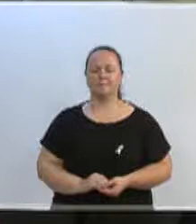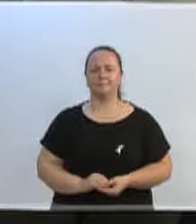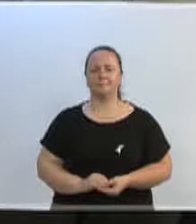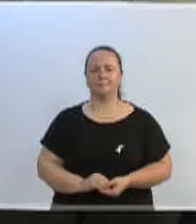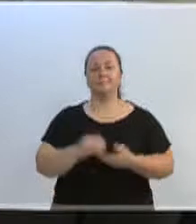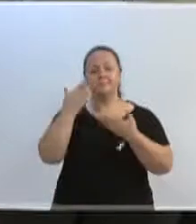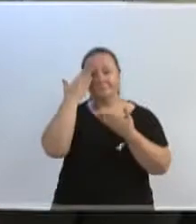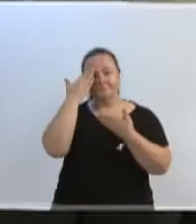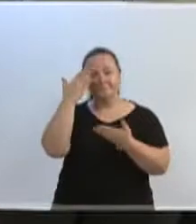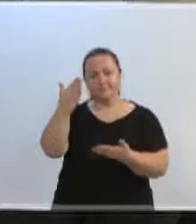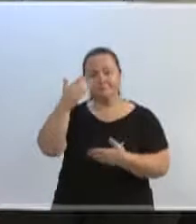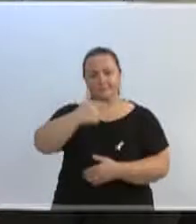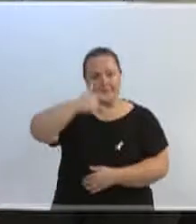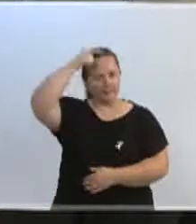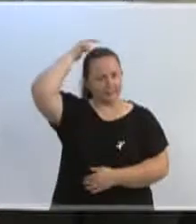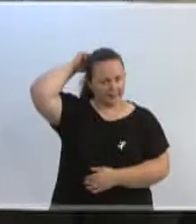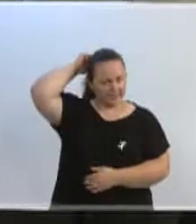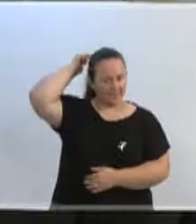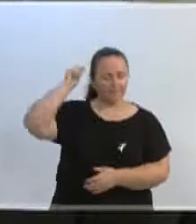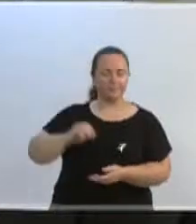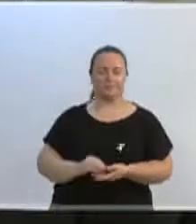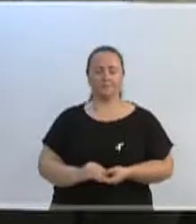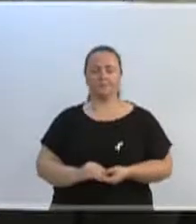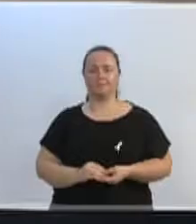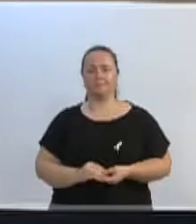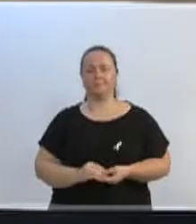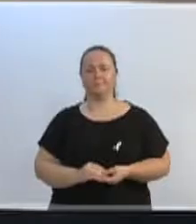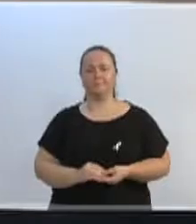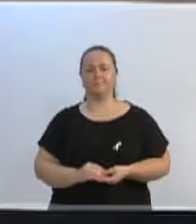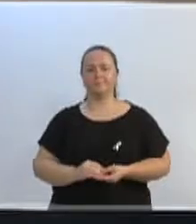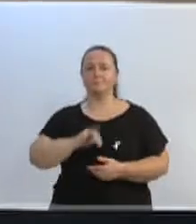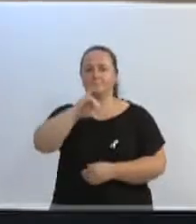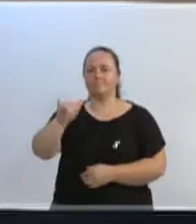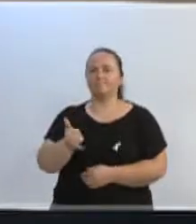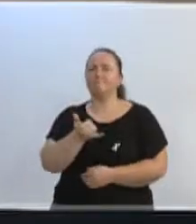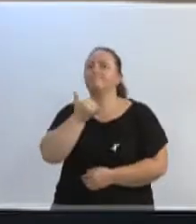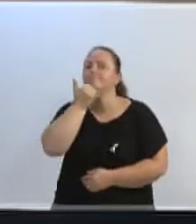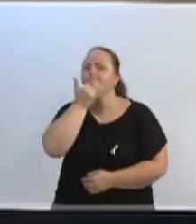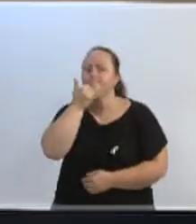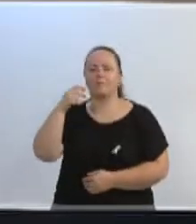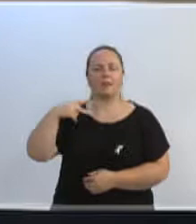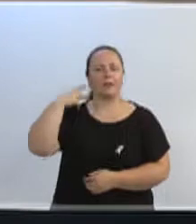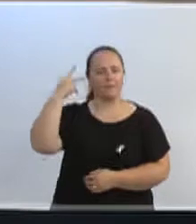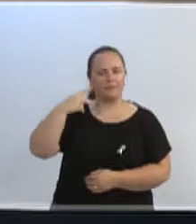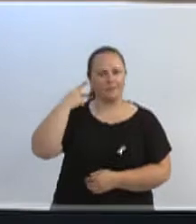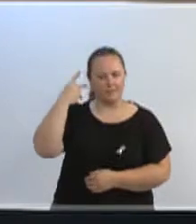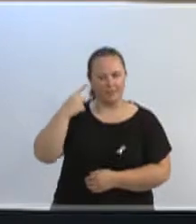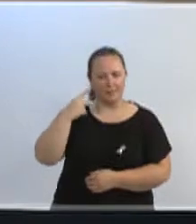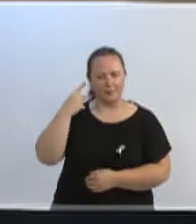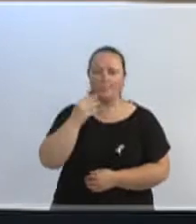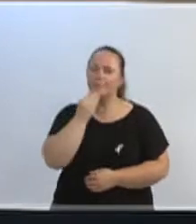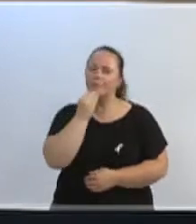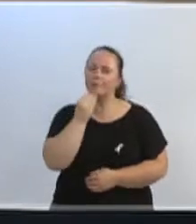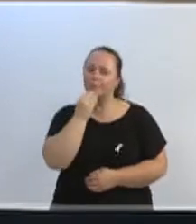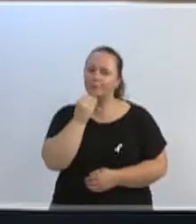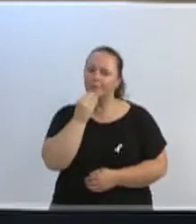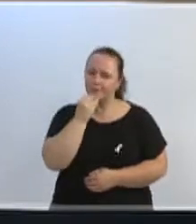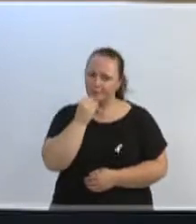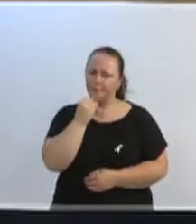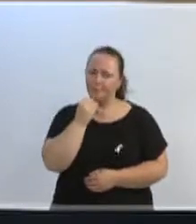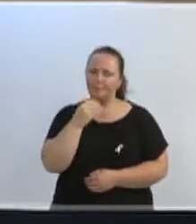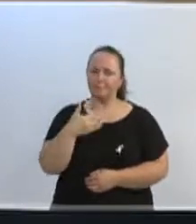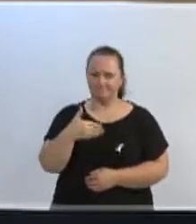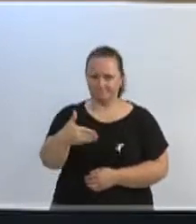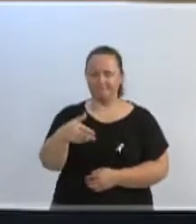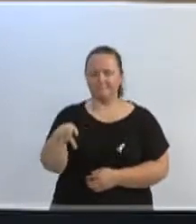Obrigado, vereador Adriano. Eu gostaria de justificar a ausência do vereador Bruno Cunha, professor Bruno